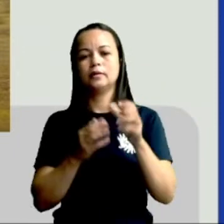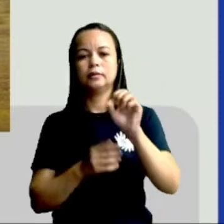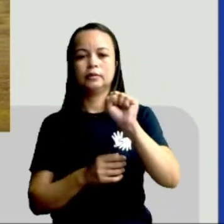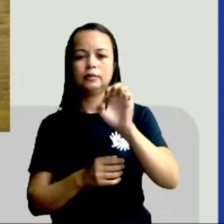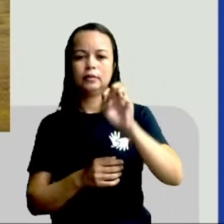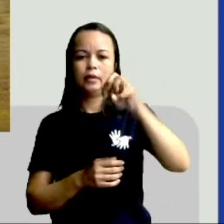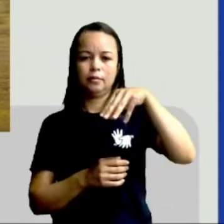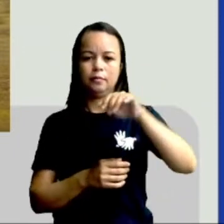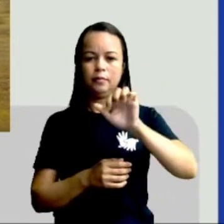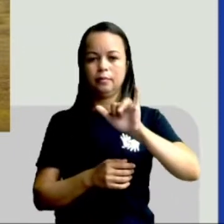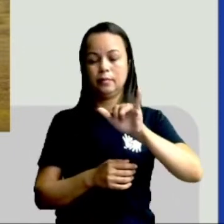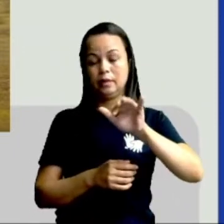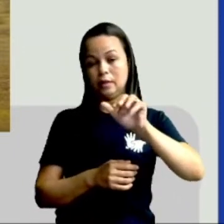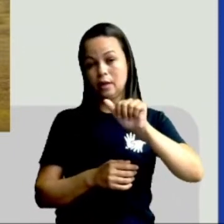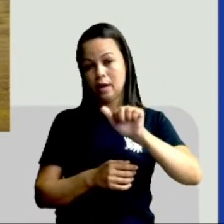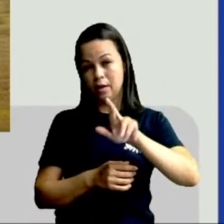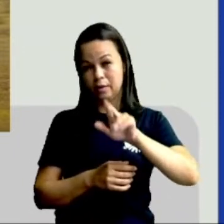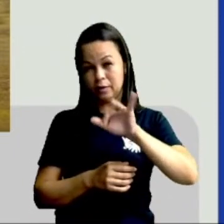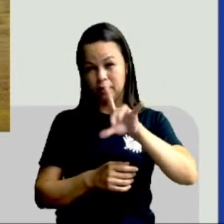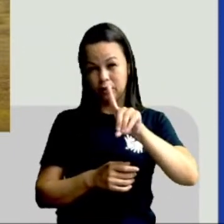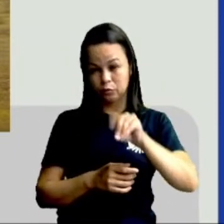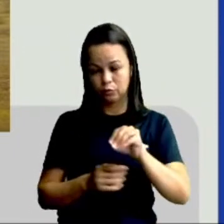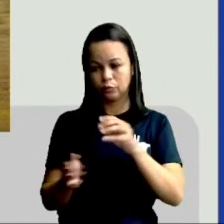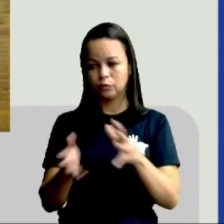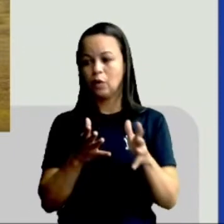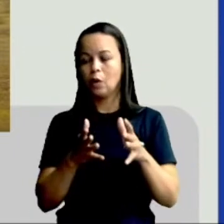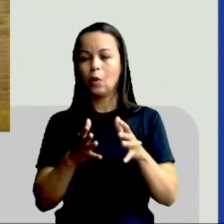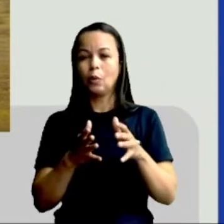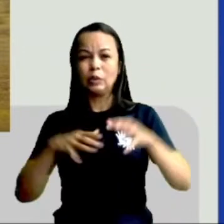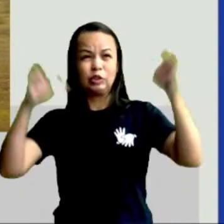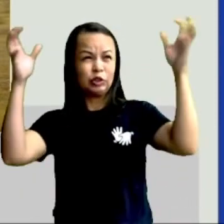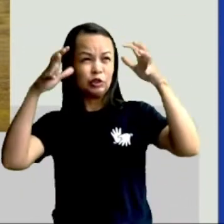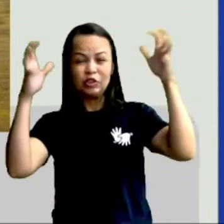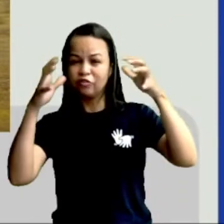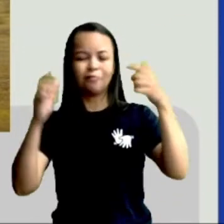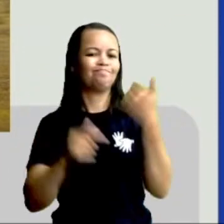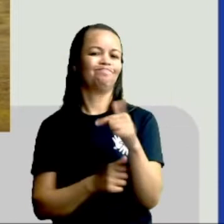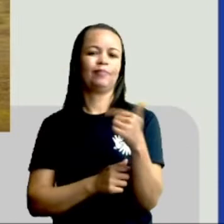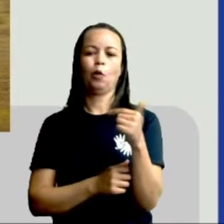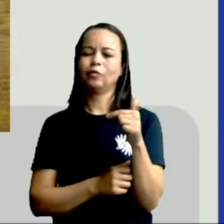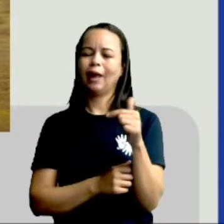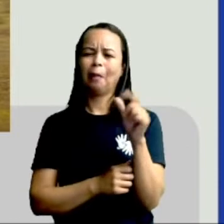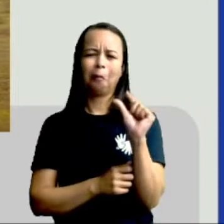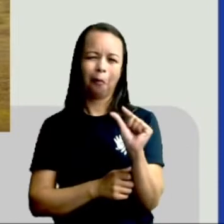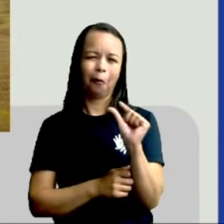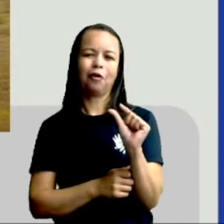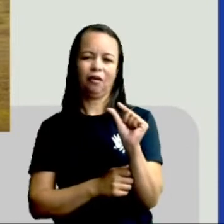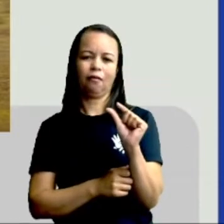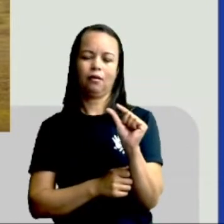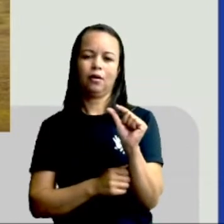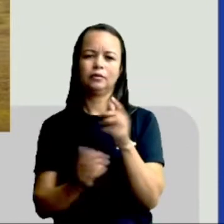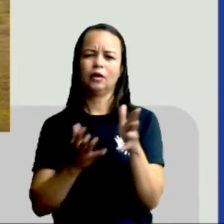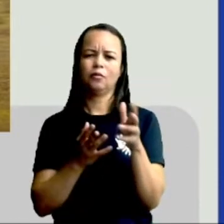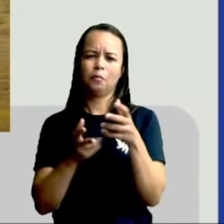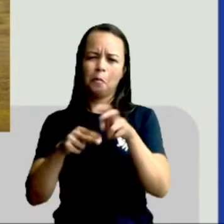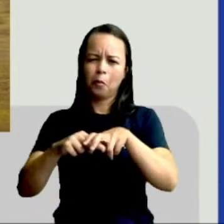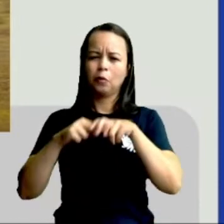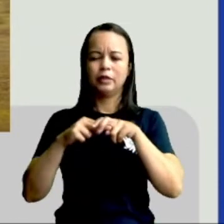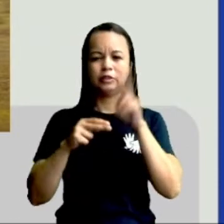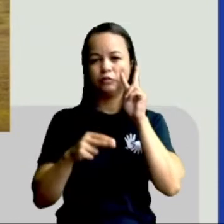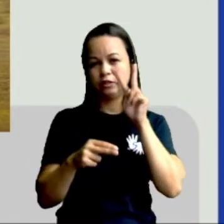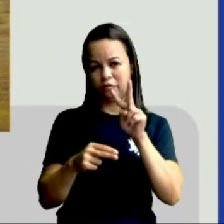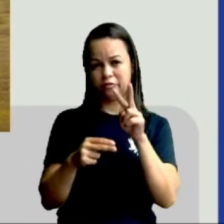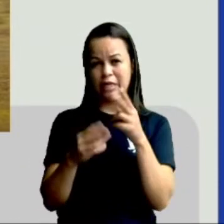ocasionais períodos de estiagem, ou seja, ele tem um longo período de estiagem, não chove muito por lá. Por isso que você vê muita seca